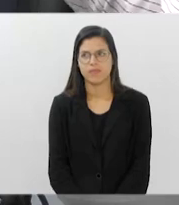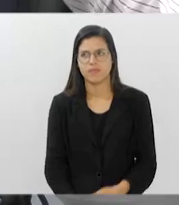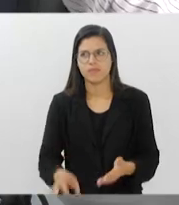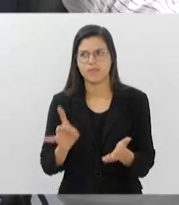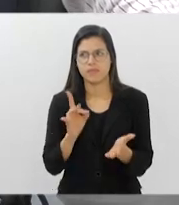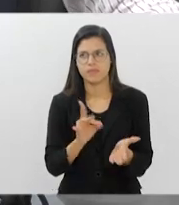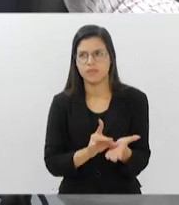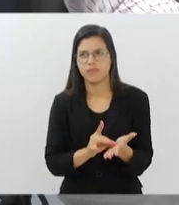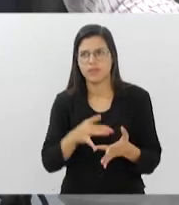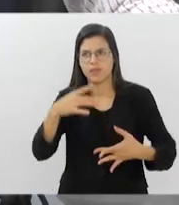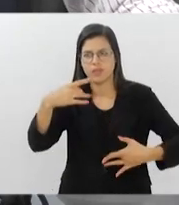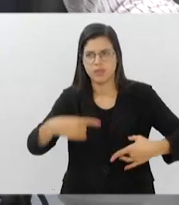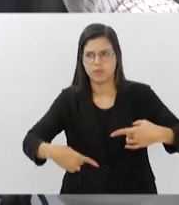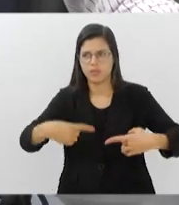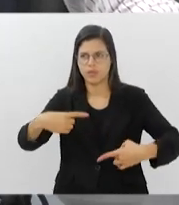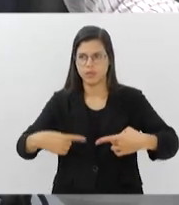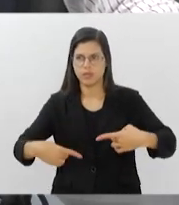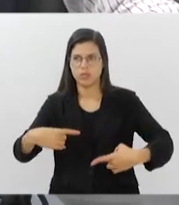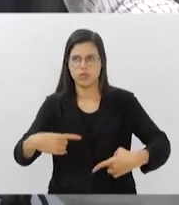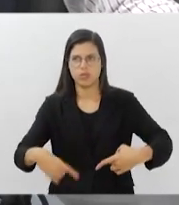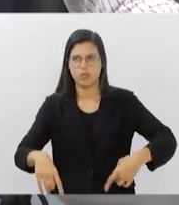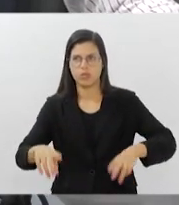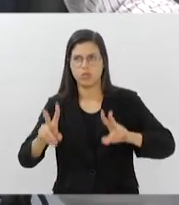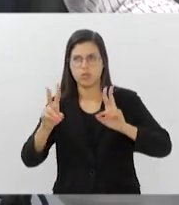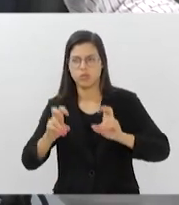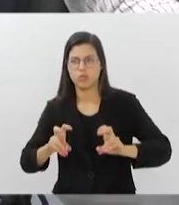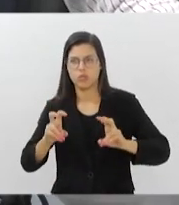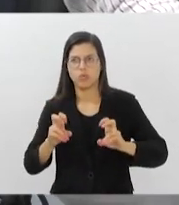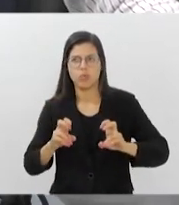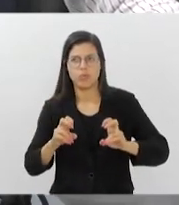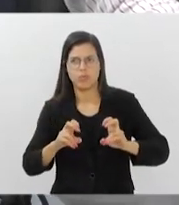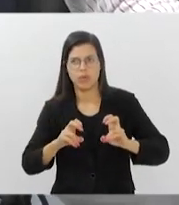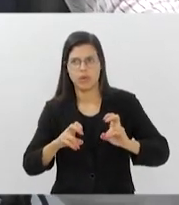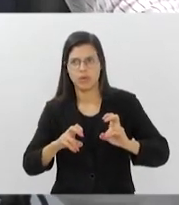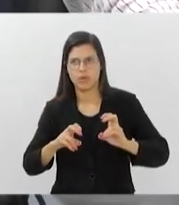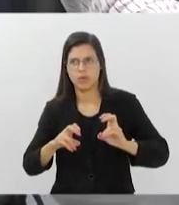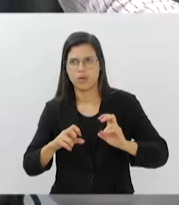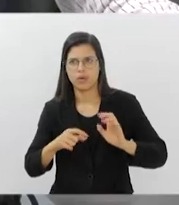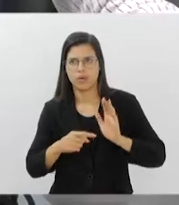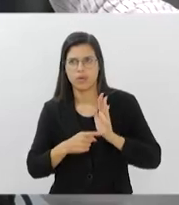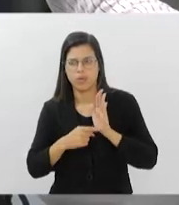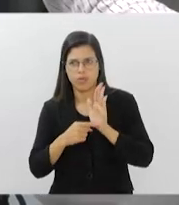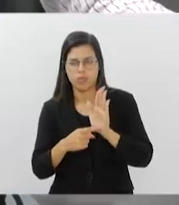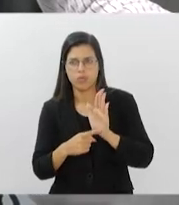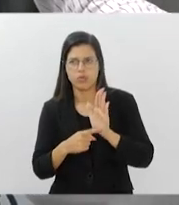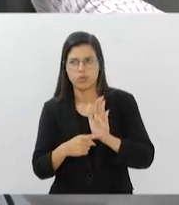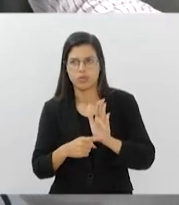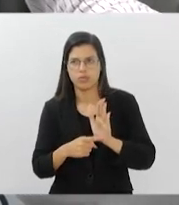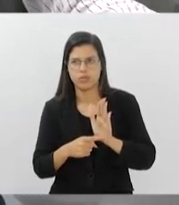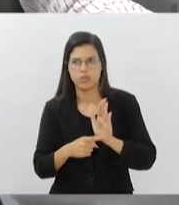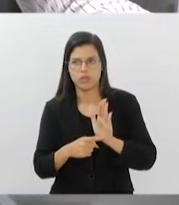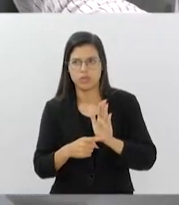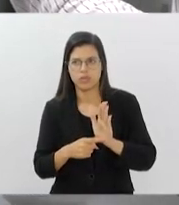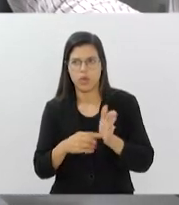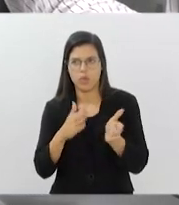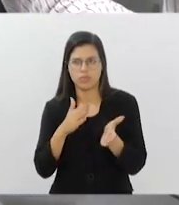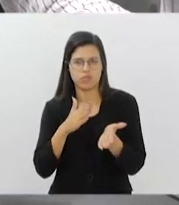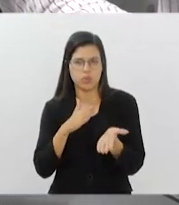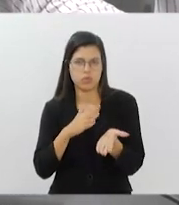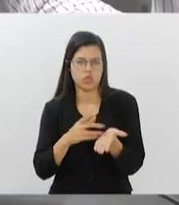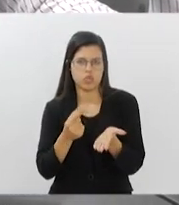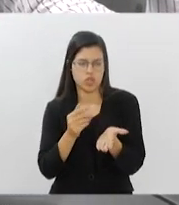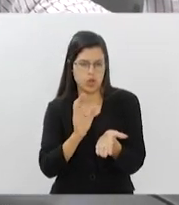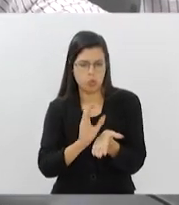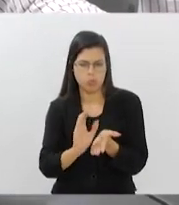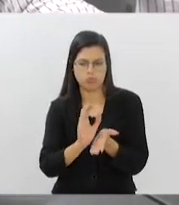gente debateu muito aqui, intensamente, aquela questão de apontar genericamente o custeio. Na